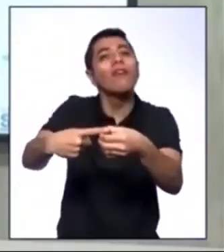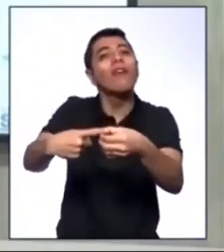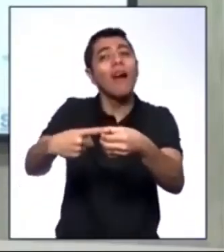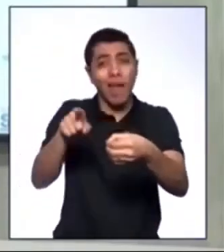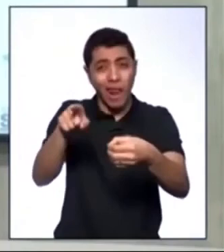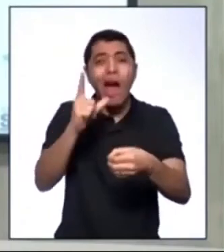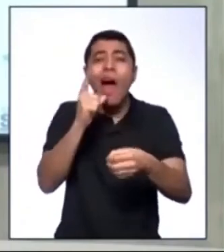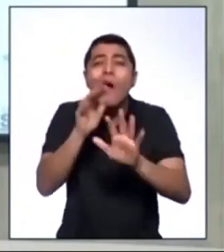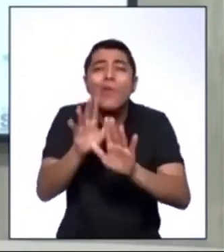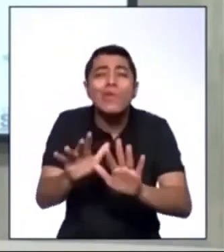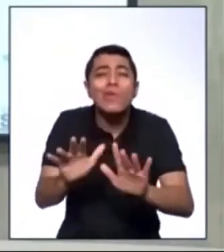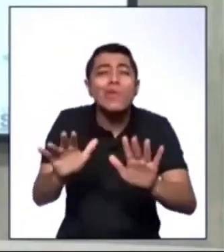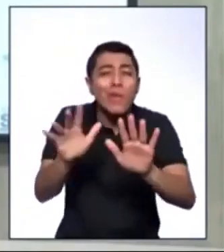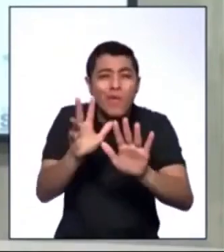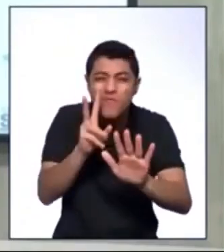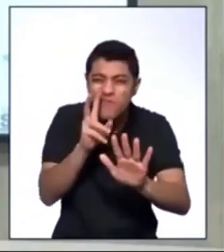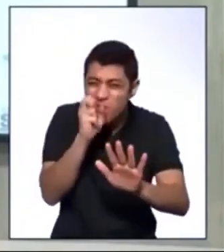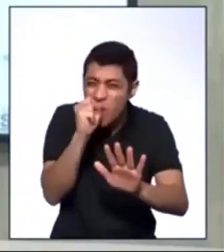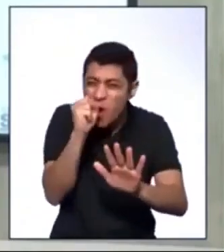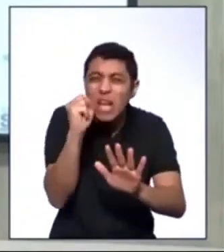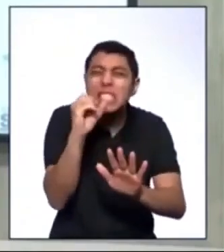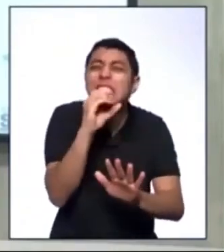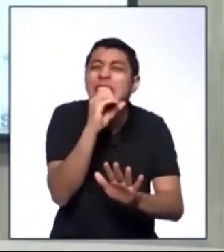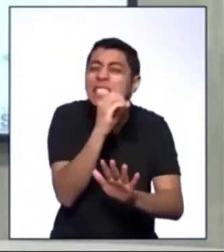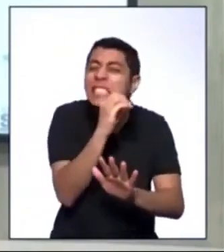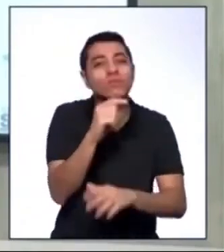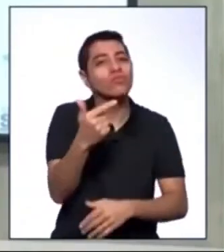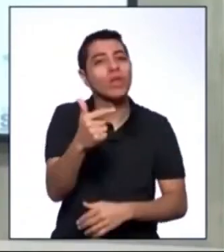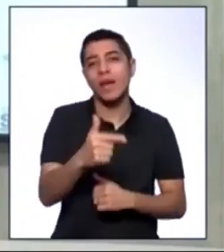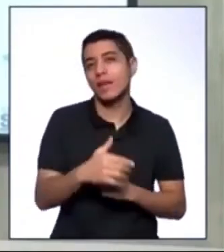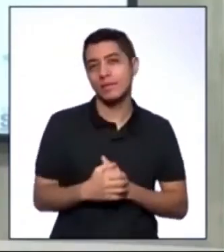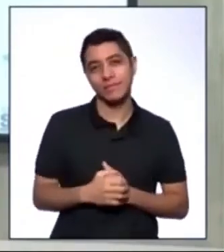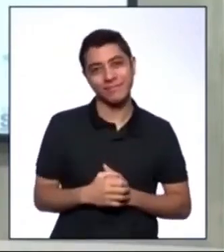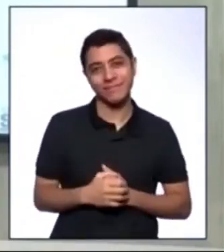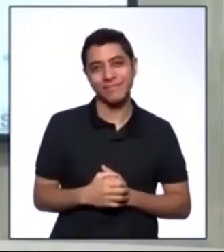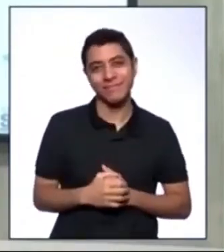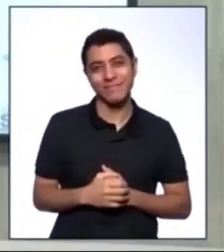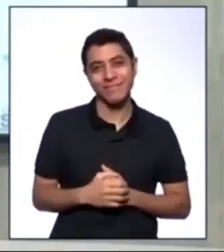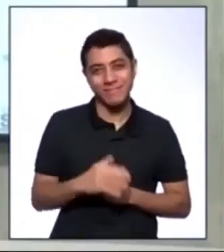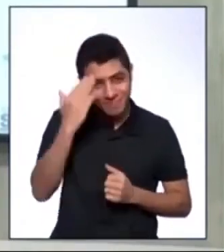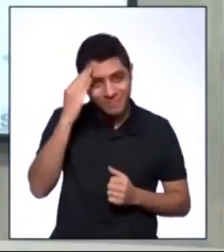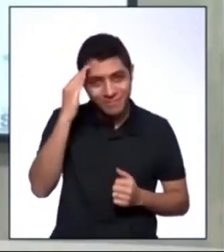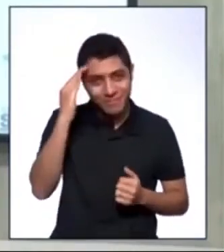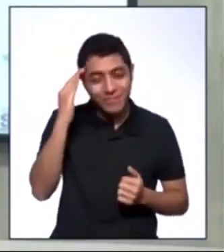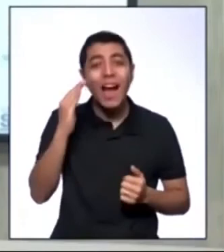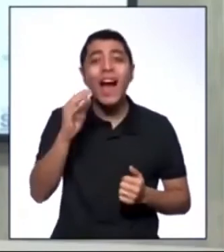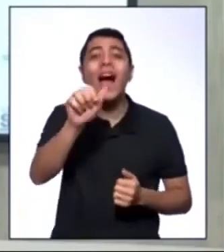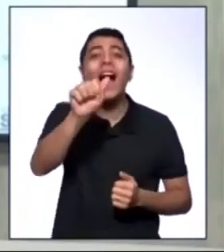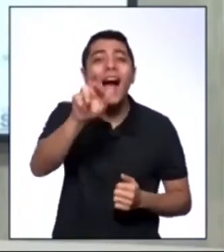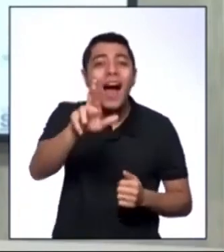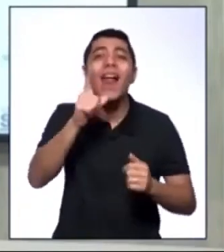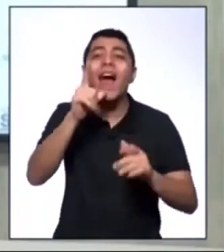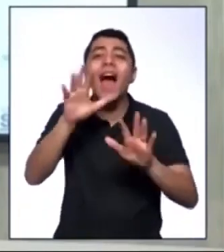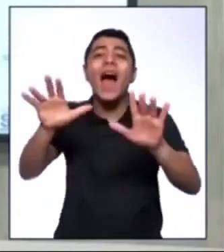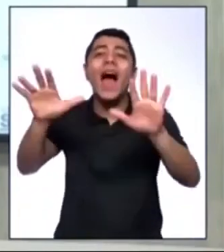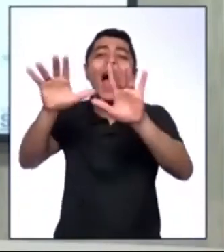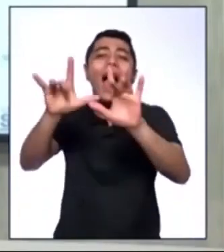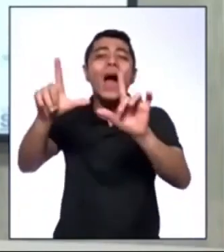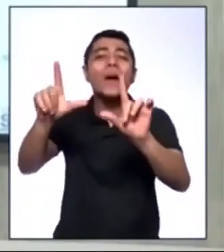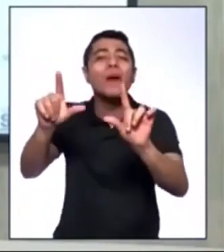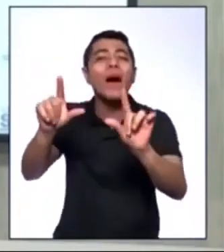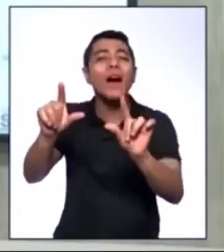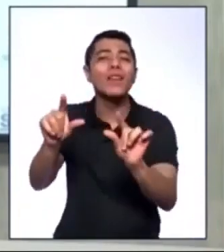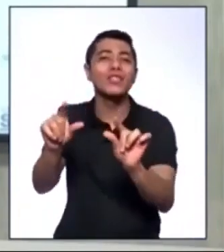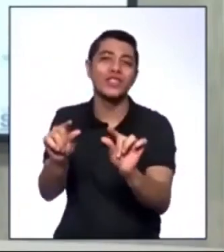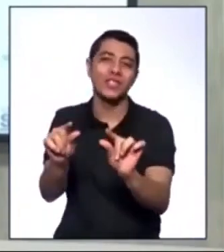chuva convectiva. A continentalidade no interior do estado de São Paulo faz com que a umidade do ar seja baixa. O litoral de